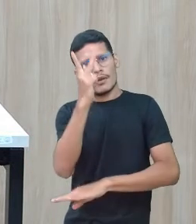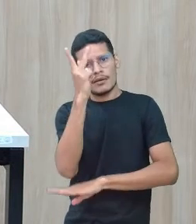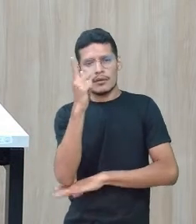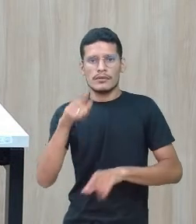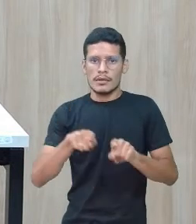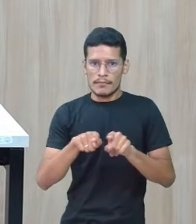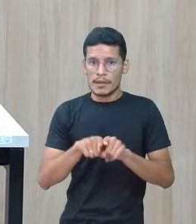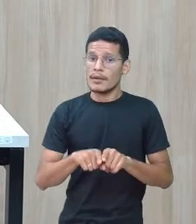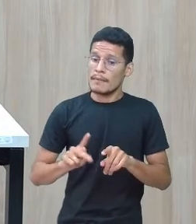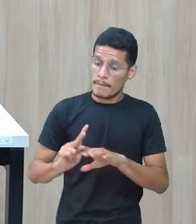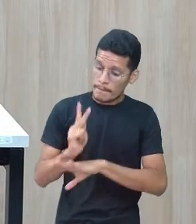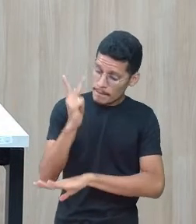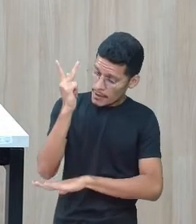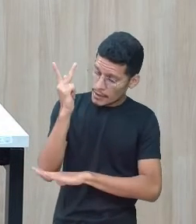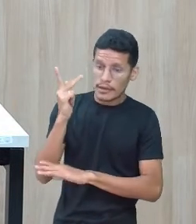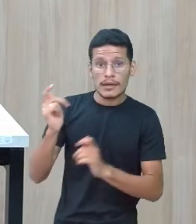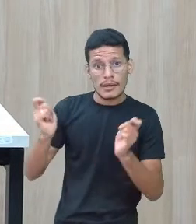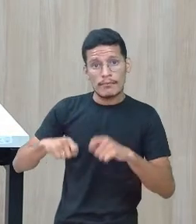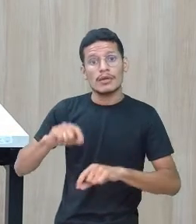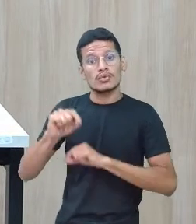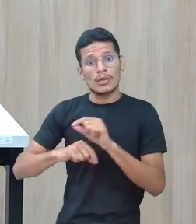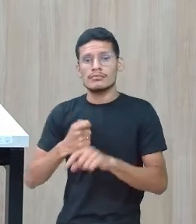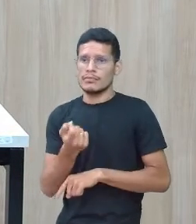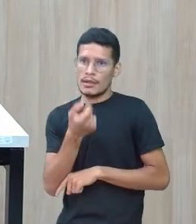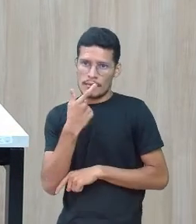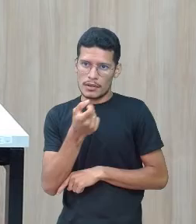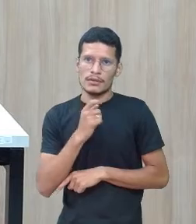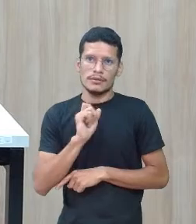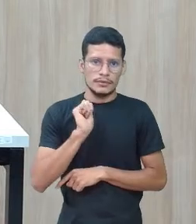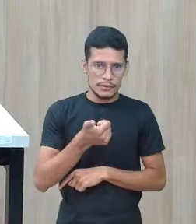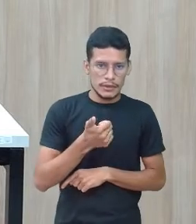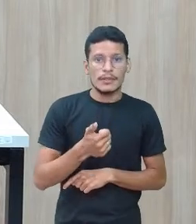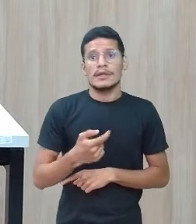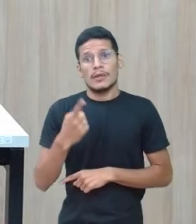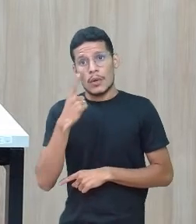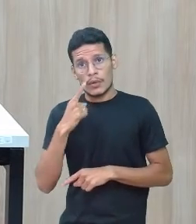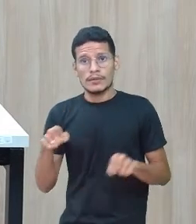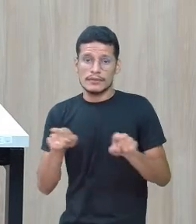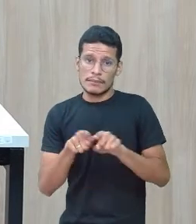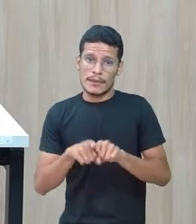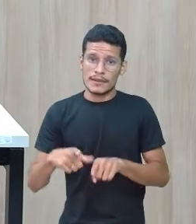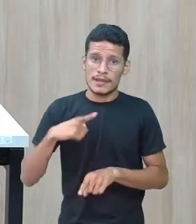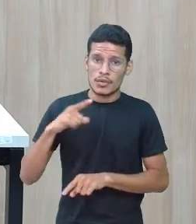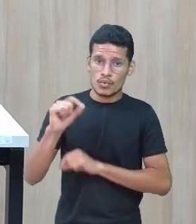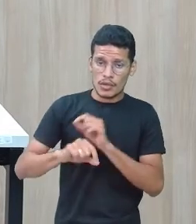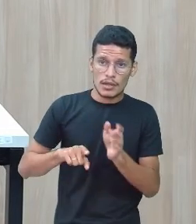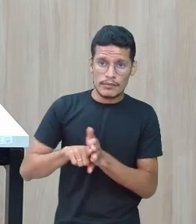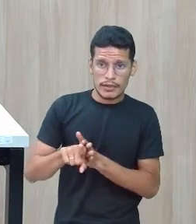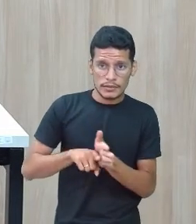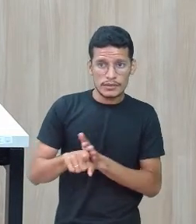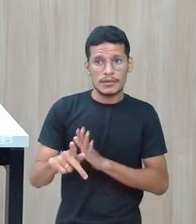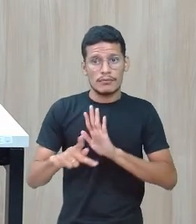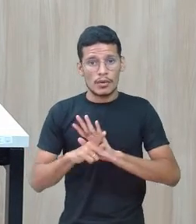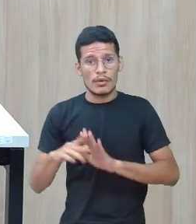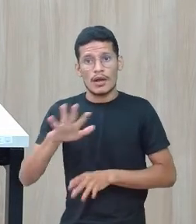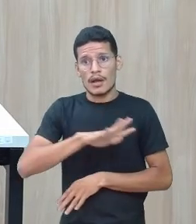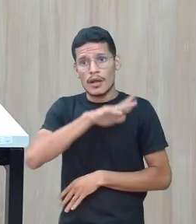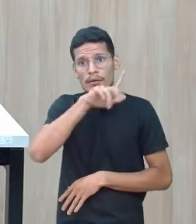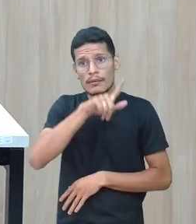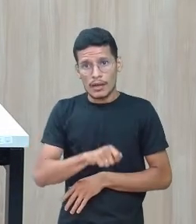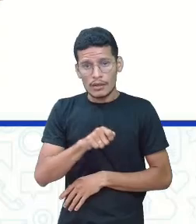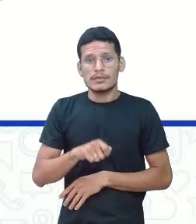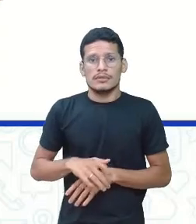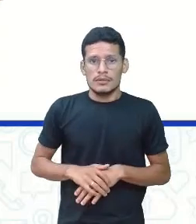também. Então, plantas que vão servir de remédios, tá certo? E aqui nós temos também a pesquisa em